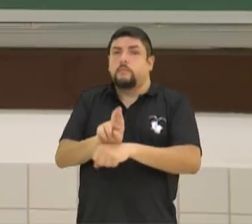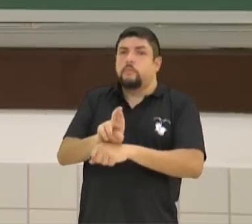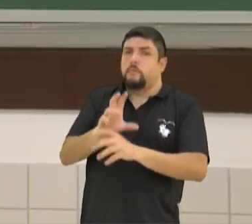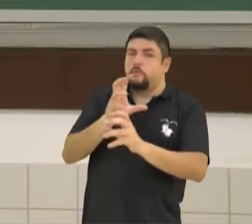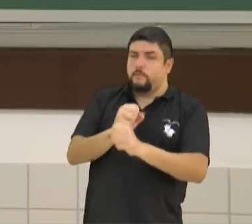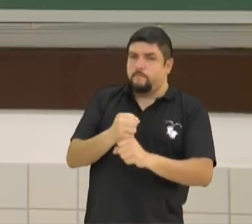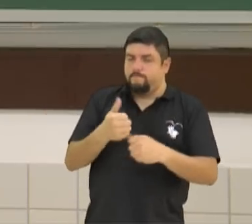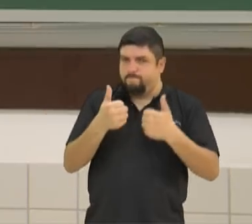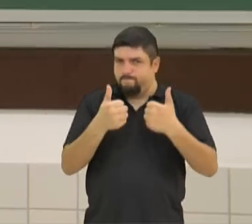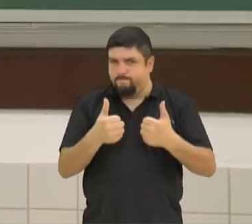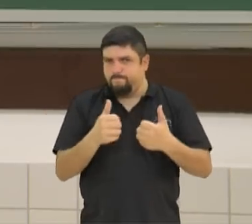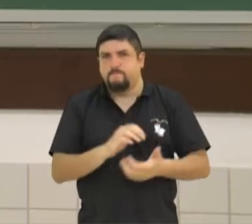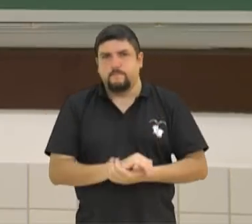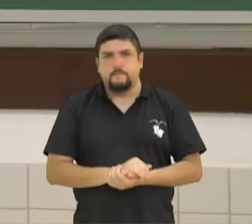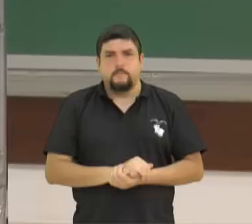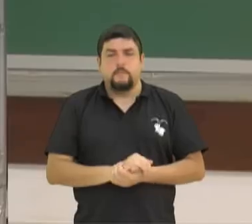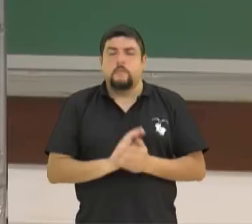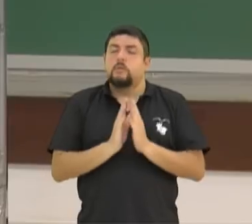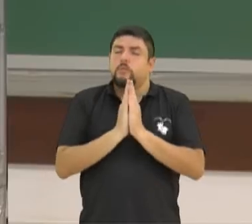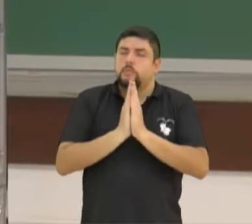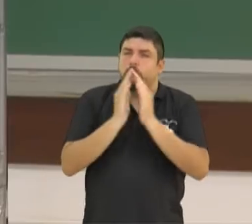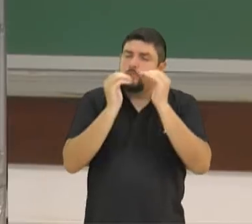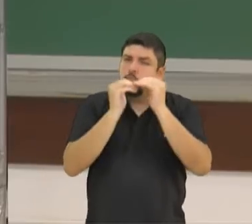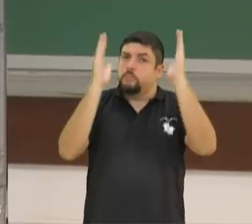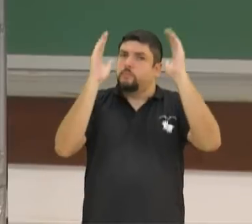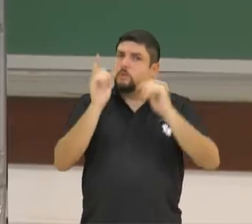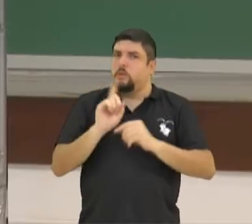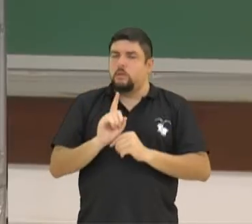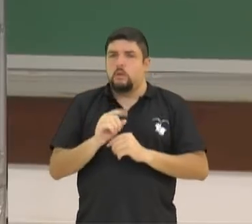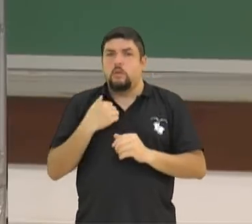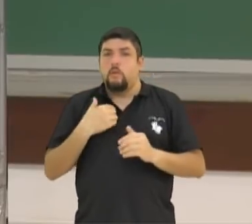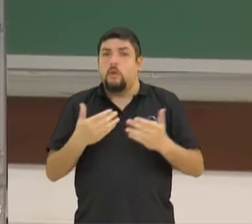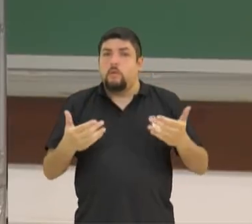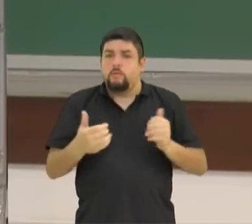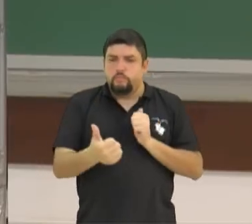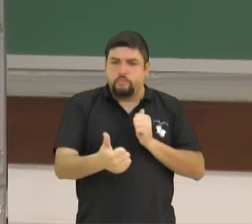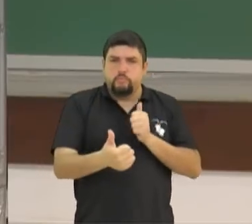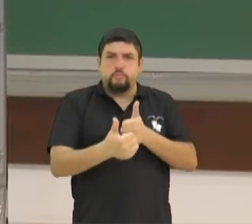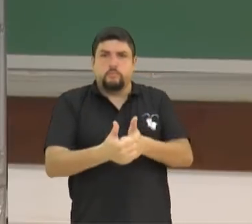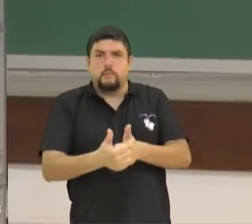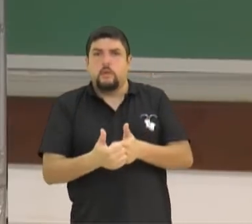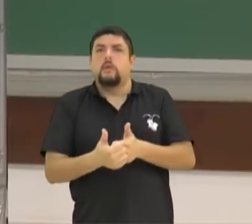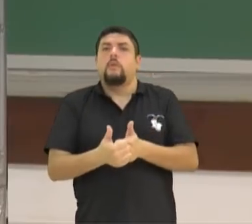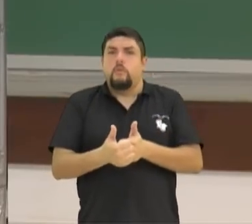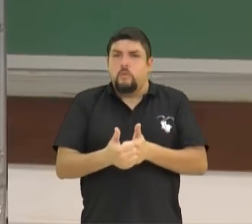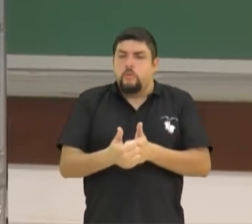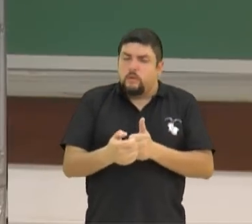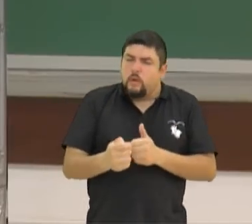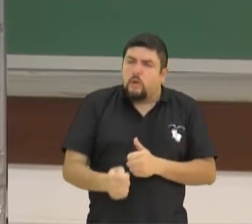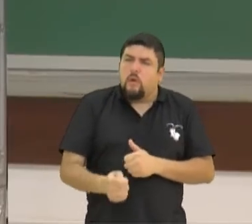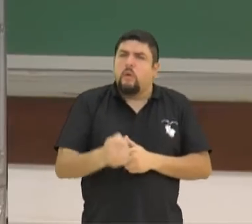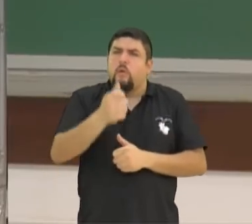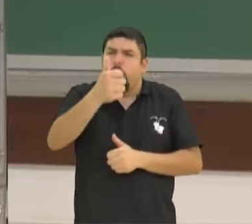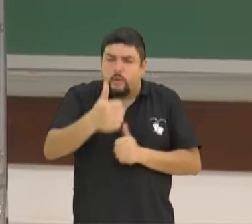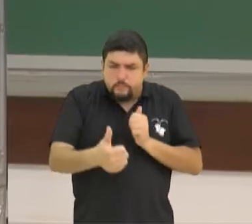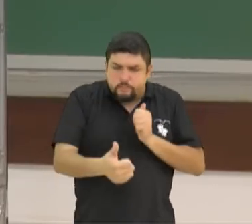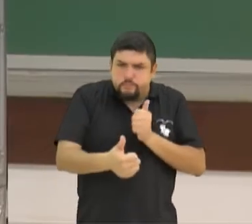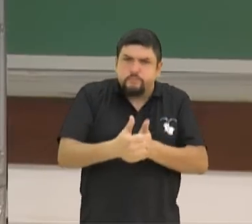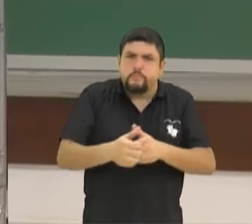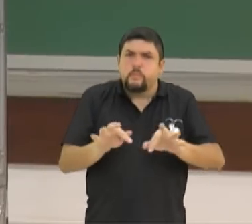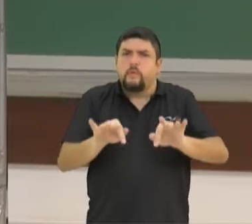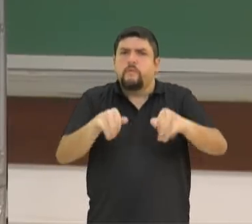Ok, pessoal? Não vamos desistir, Estamos já caminhando para aí o final do ano letivo e esse